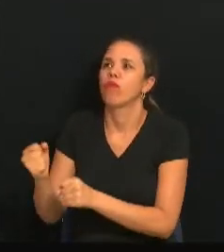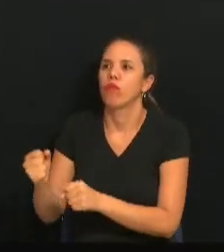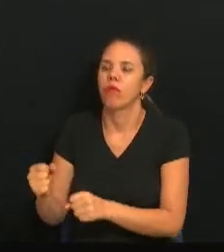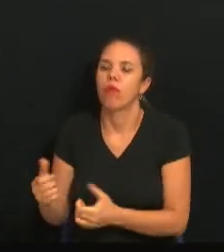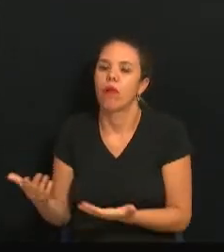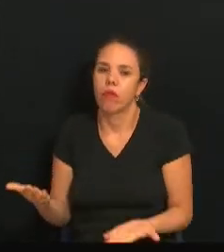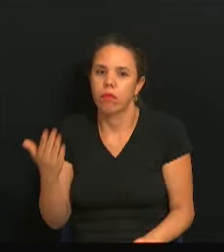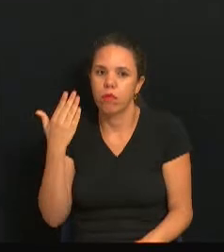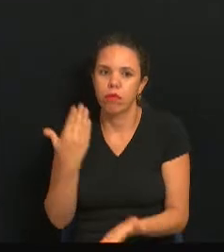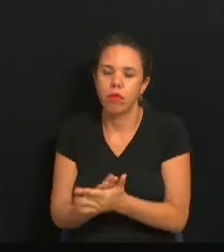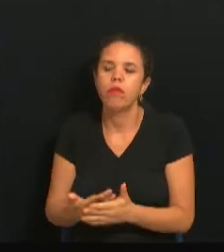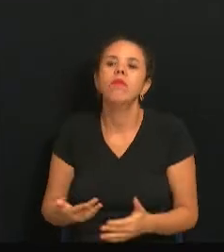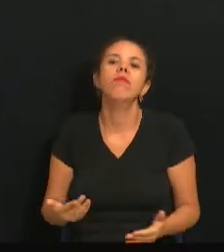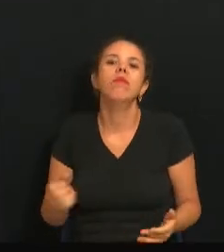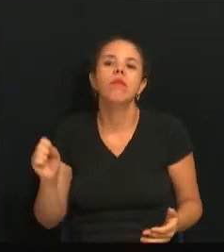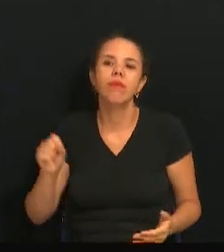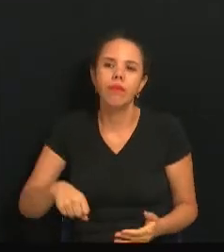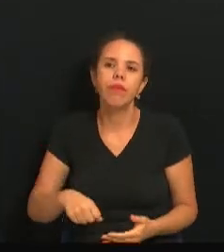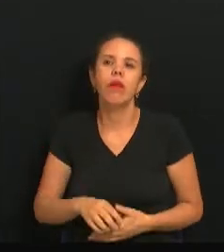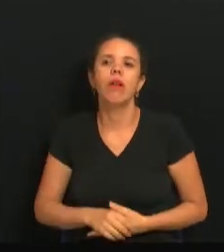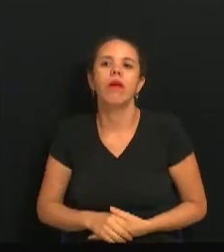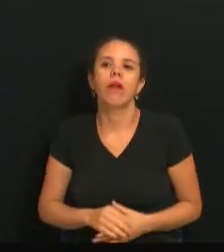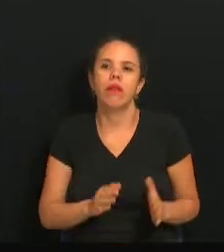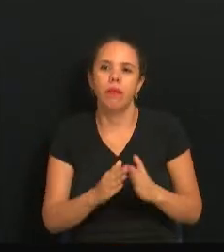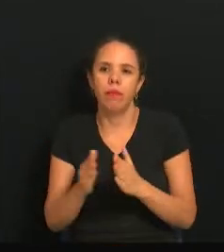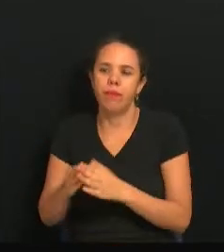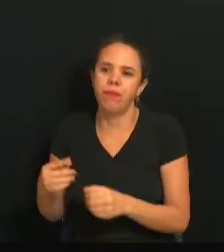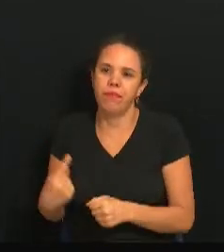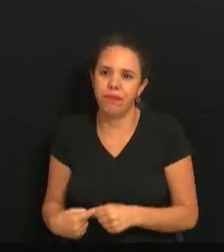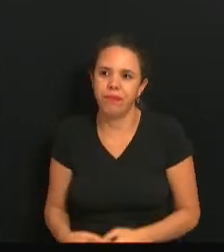acredito que impactou, sim, no déficit habitacional do município.